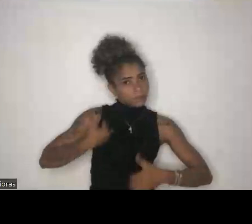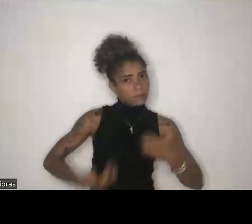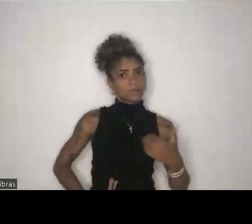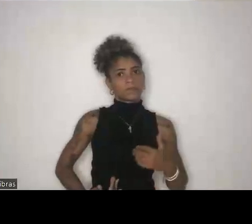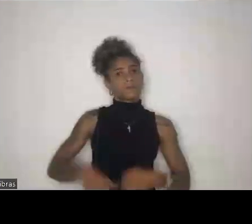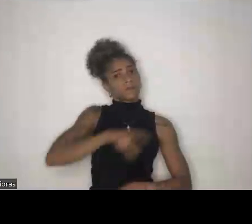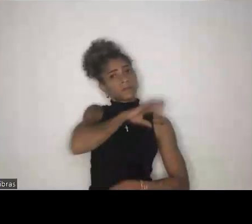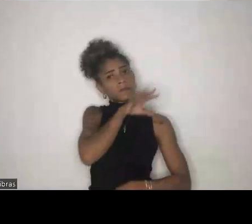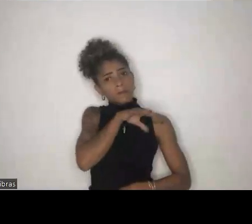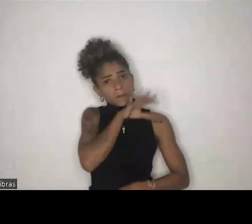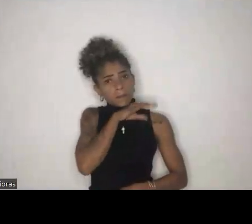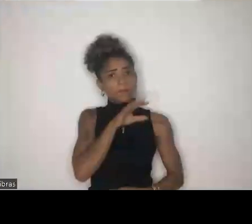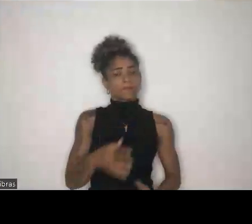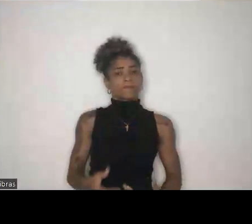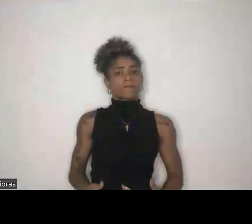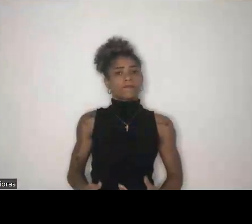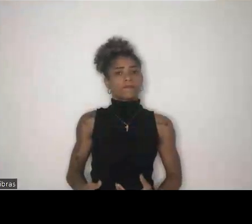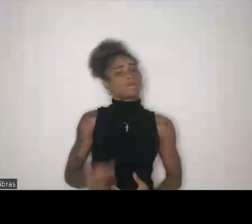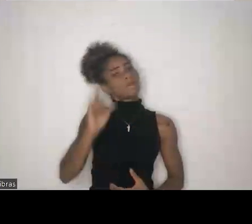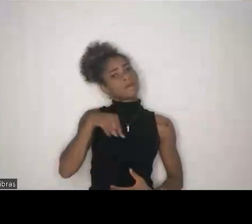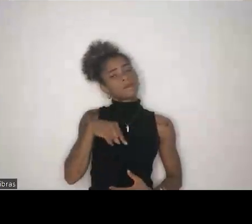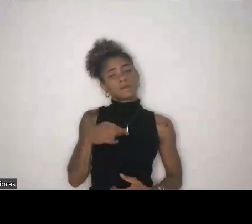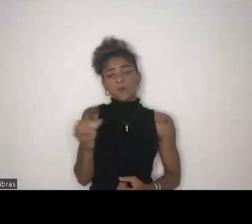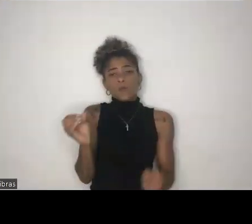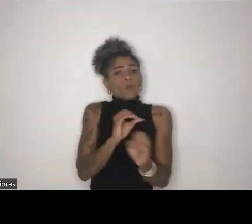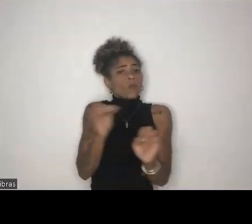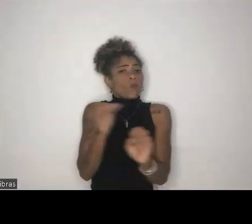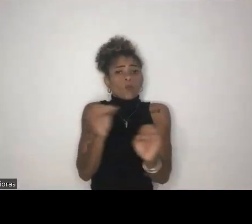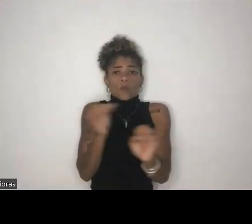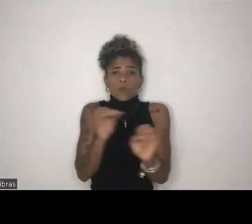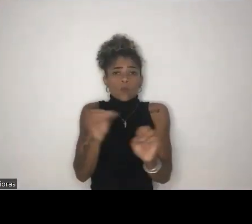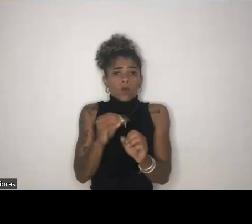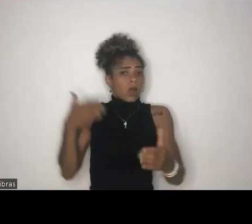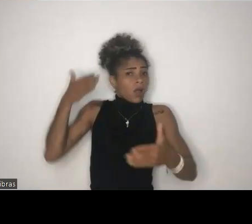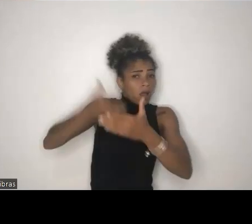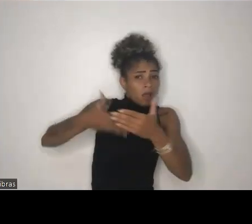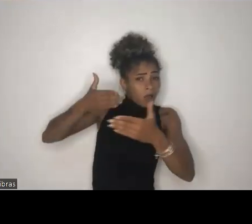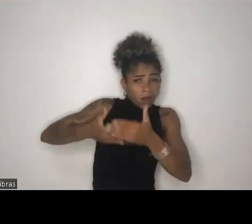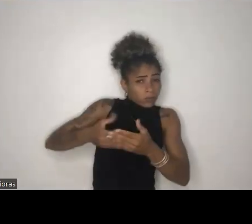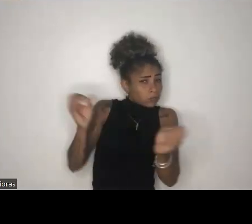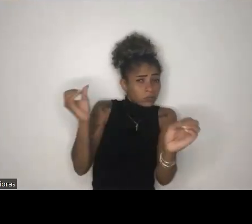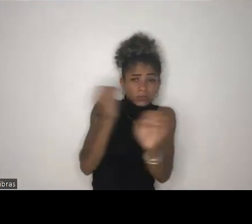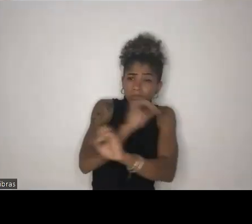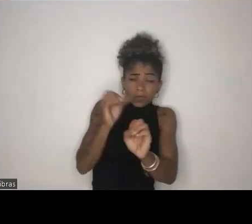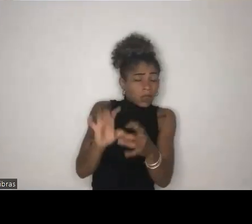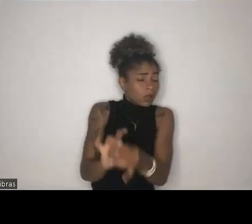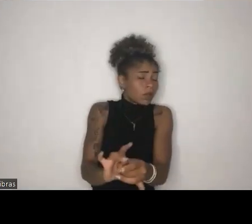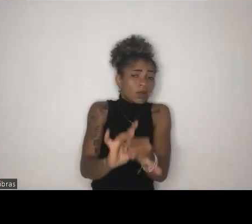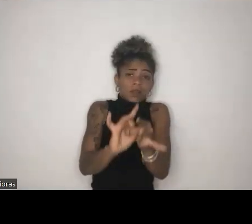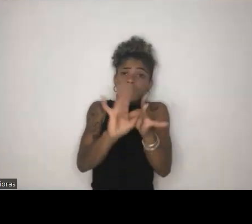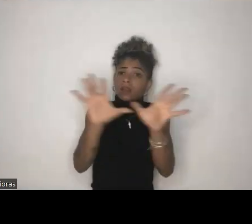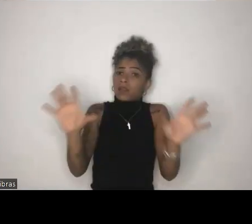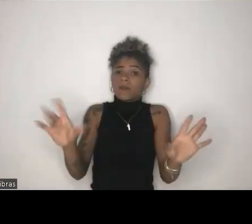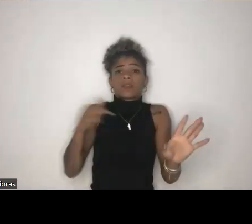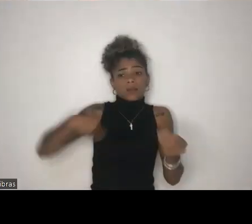né é tipo assim sem nenhum tipo de limite em relação aqui inclusive Aquarela né